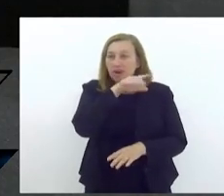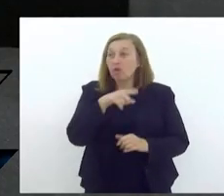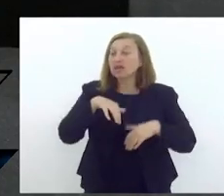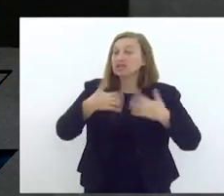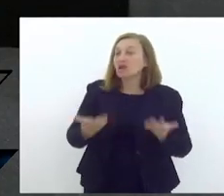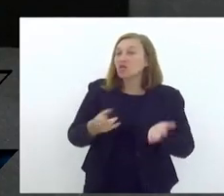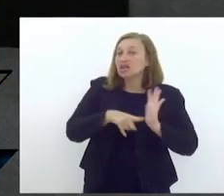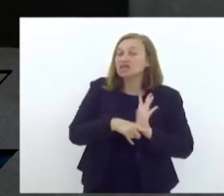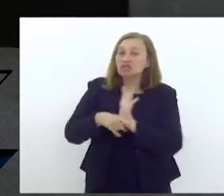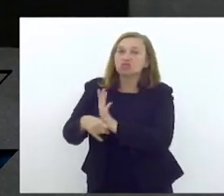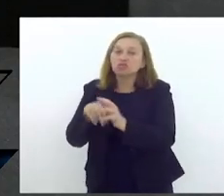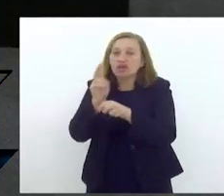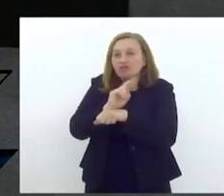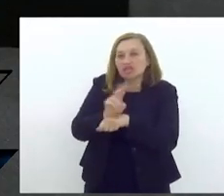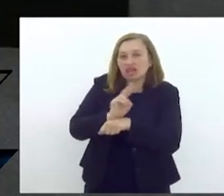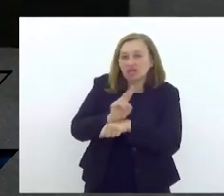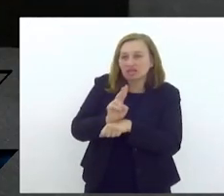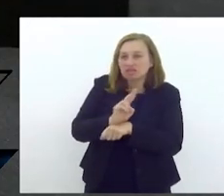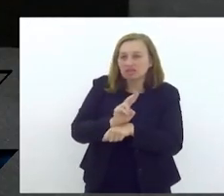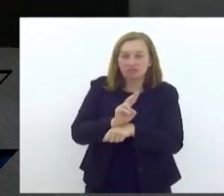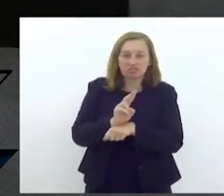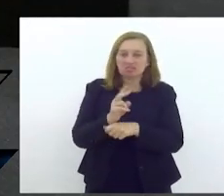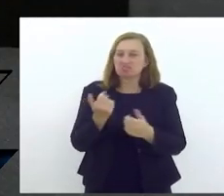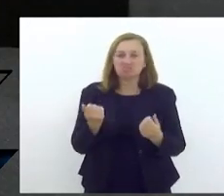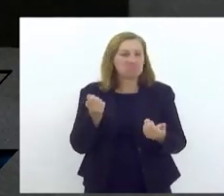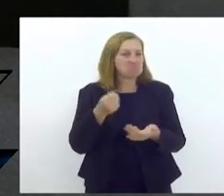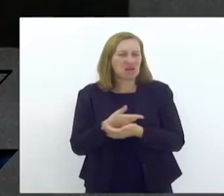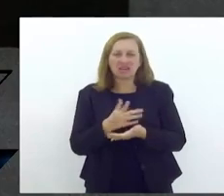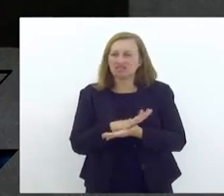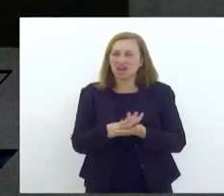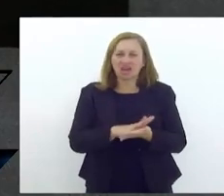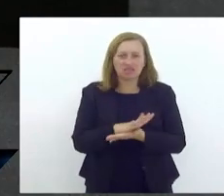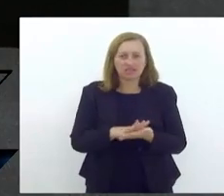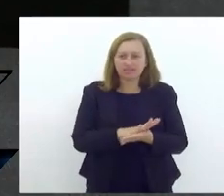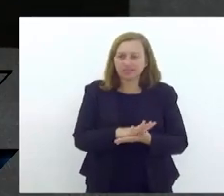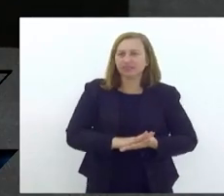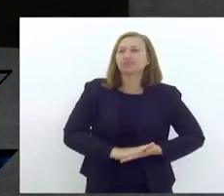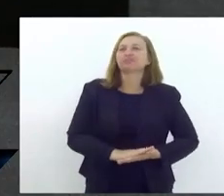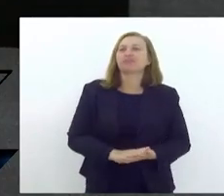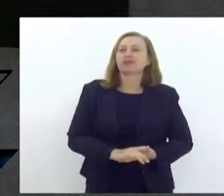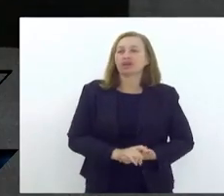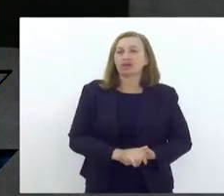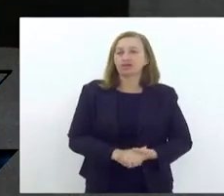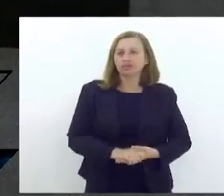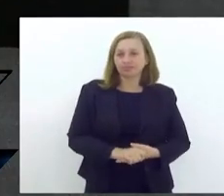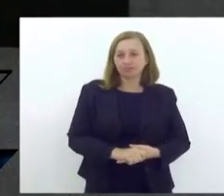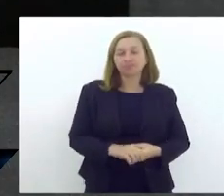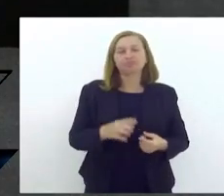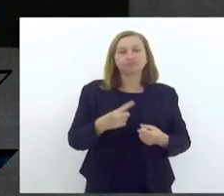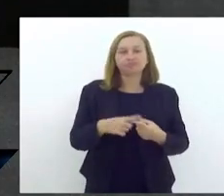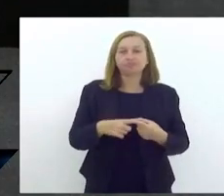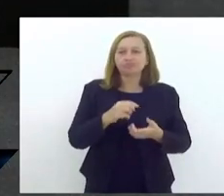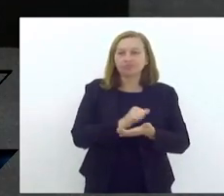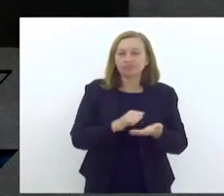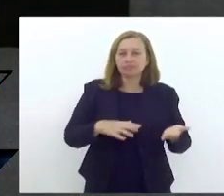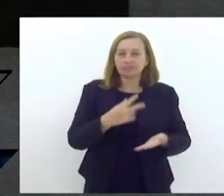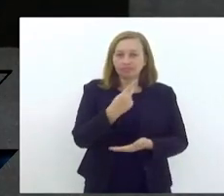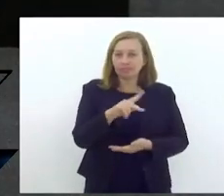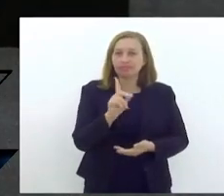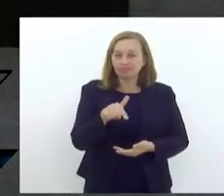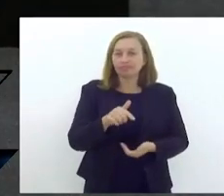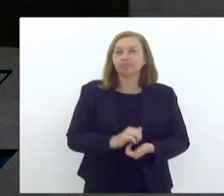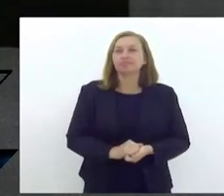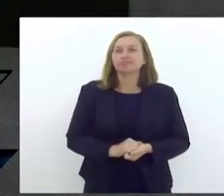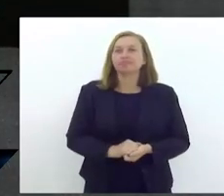a fiscalização sem custar um centavo para os cofres públicos porque a atividade deles é essa